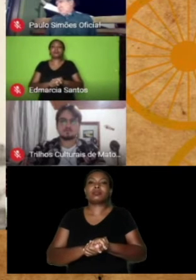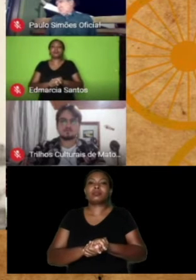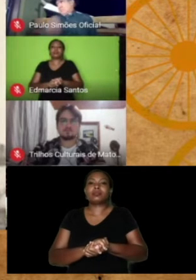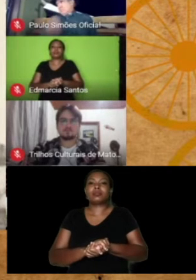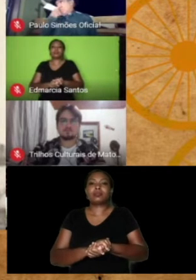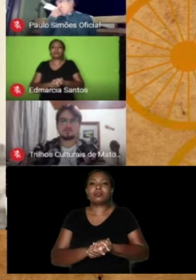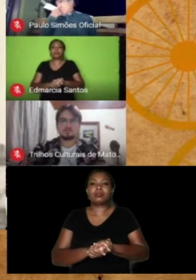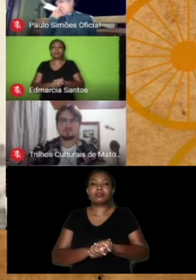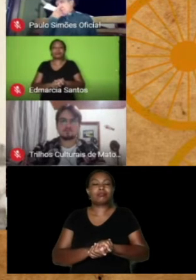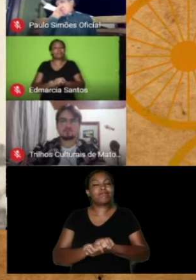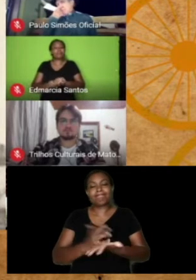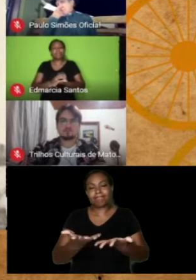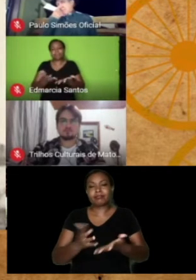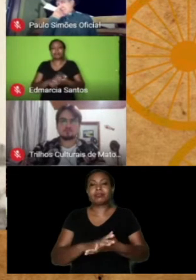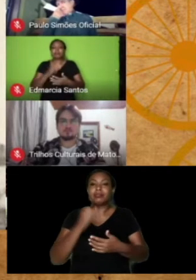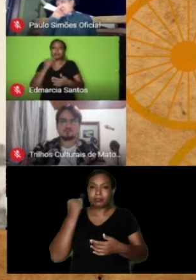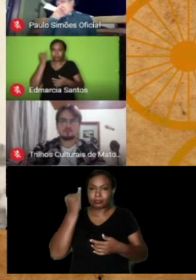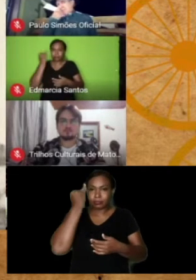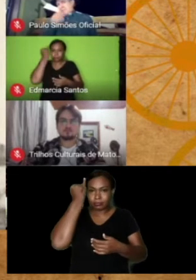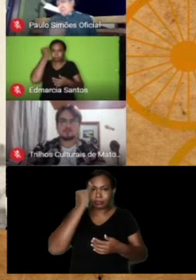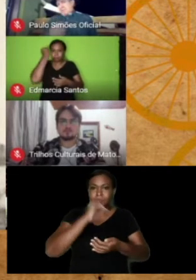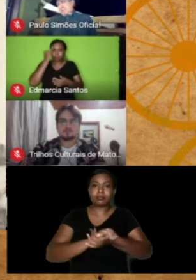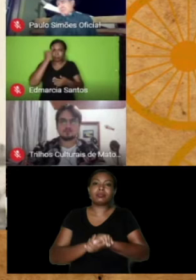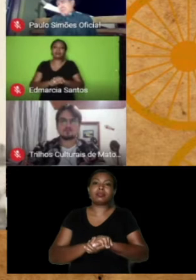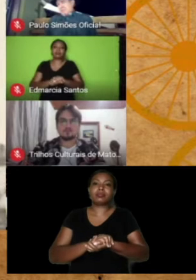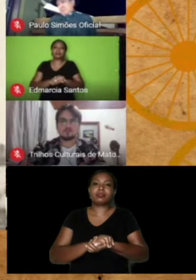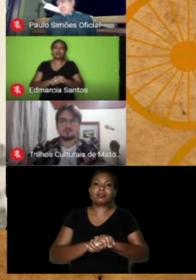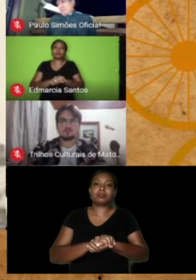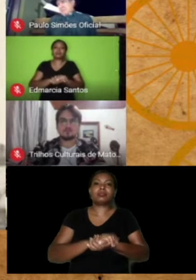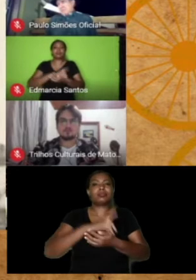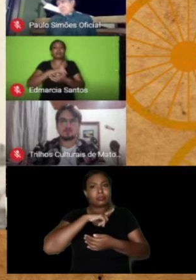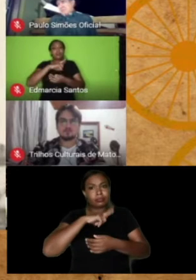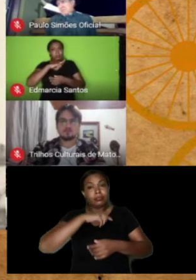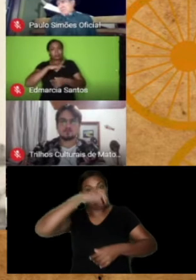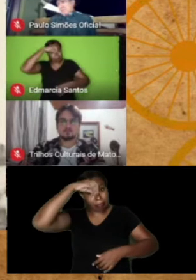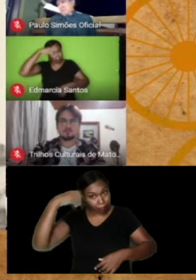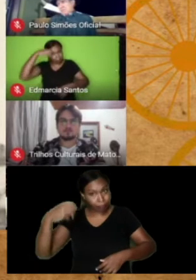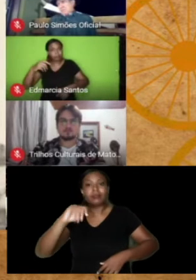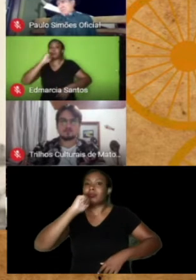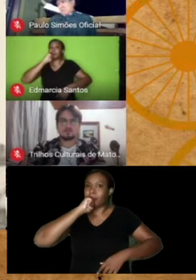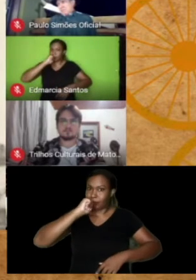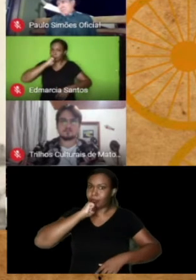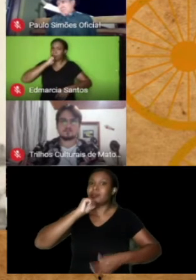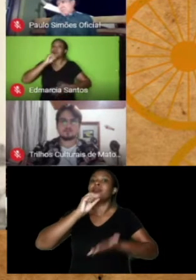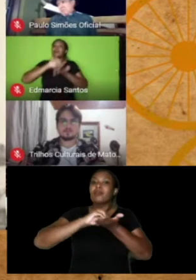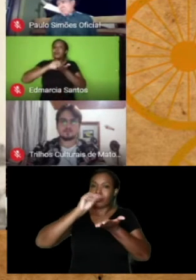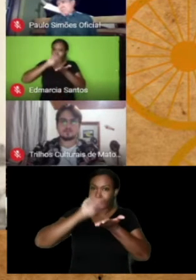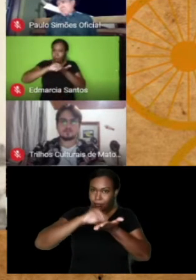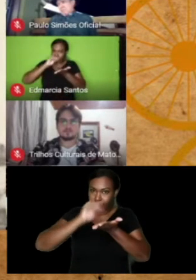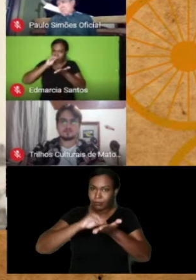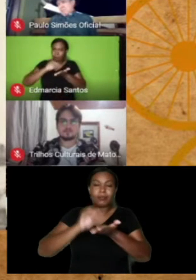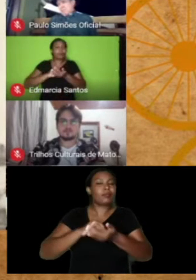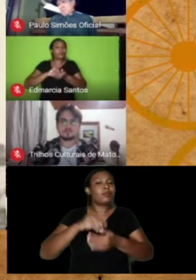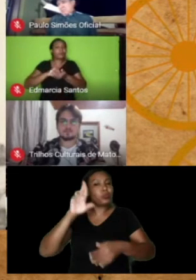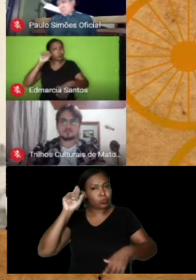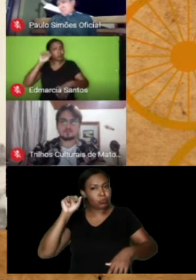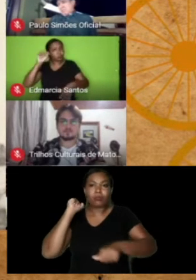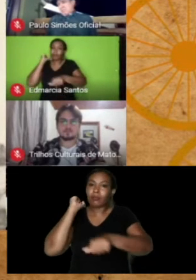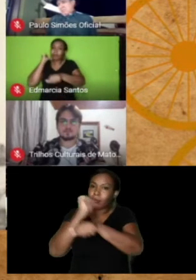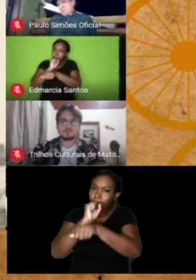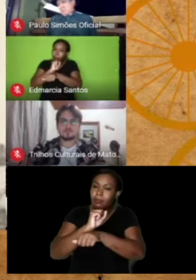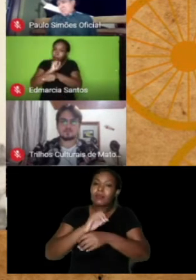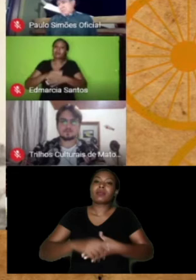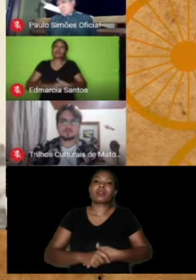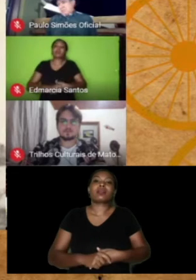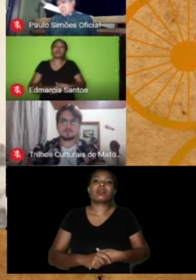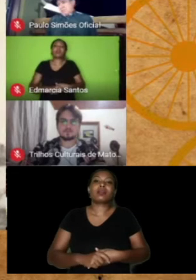Isso não tem preço. E temos muito trabalho mesmo, o trabalho não para,